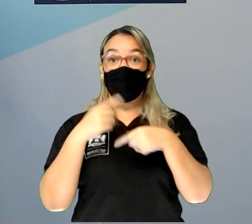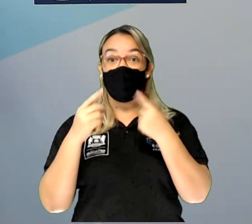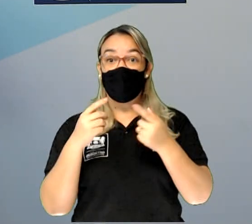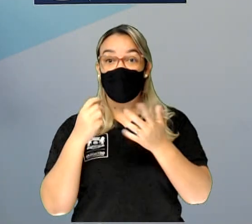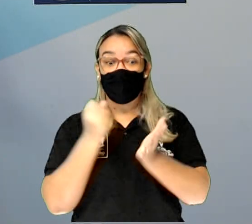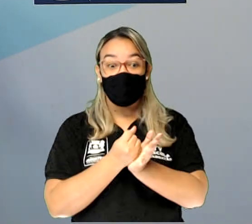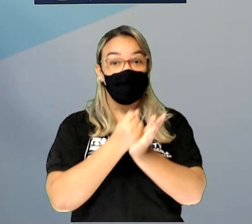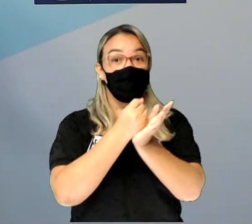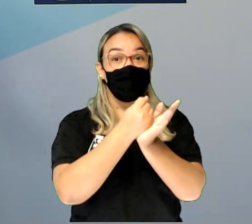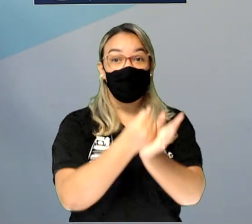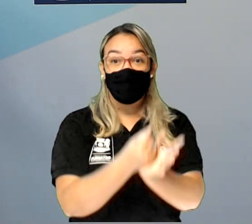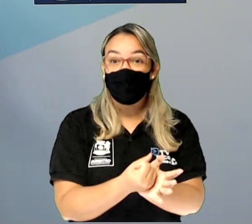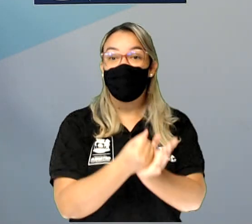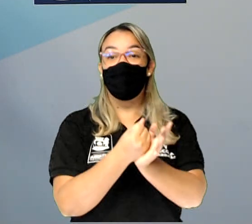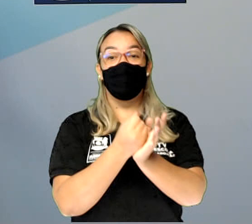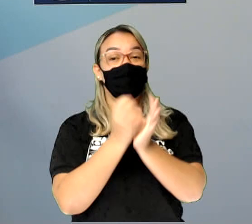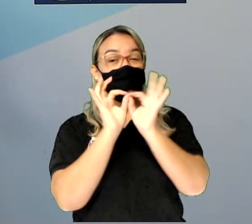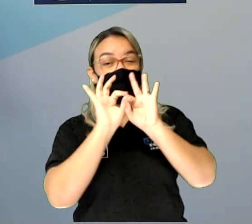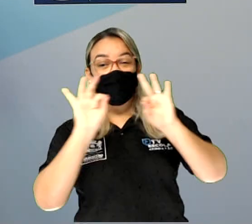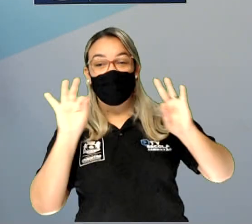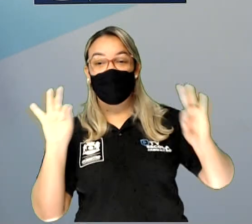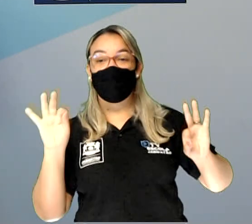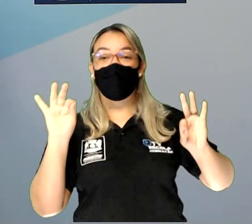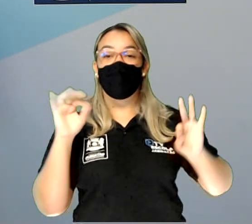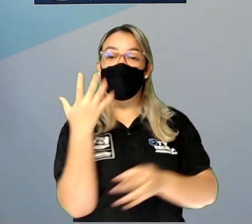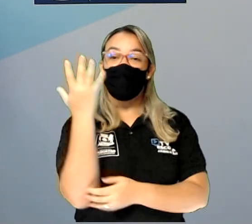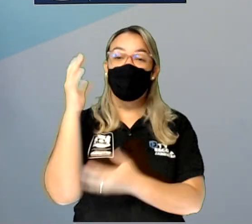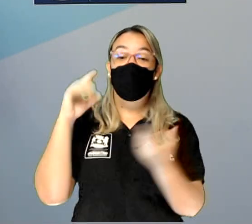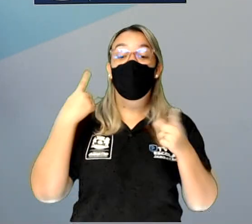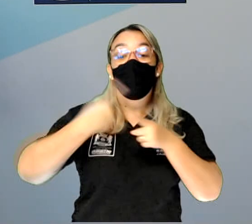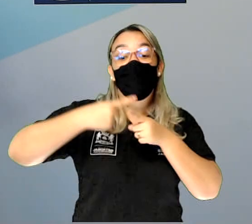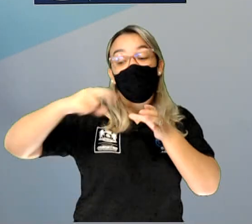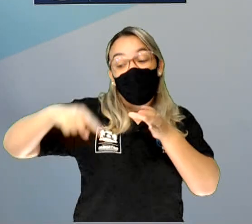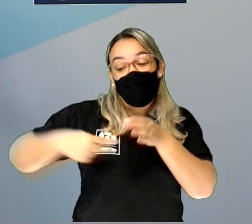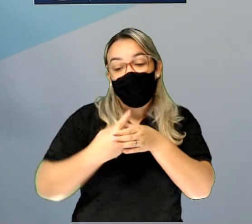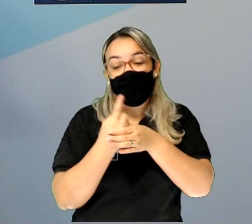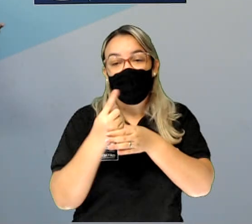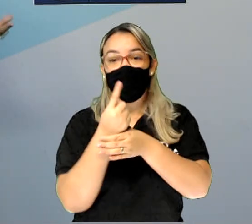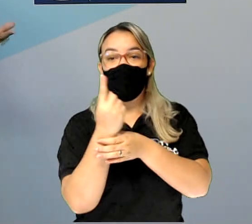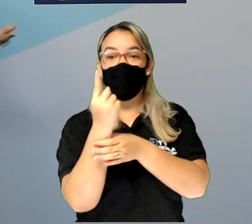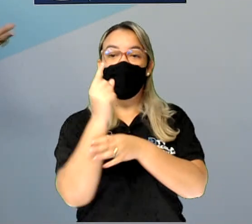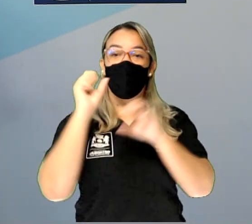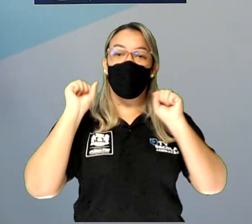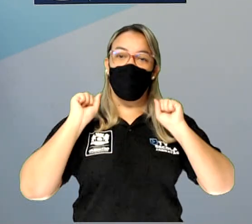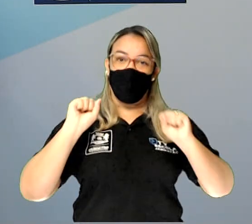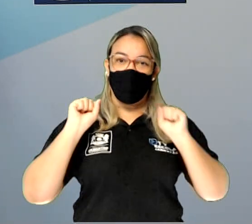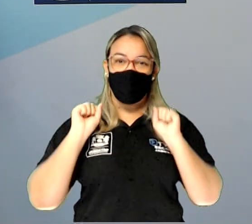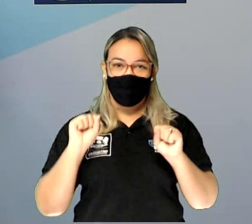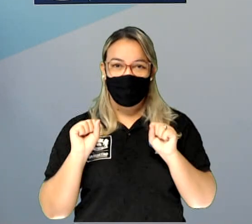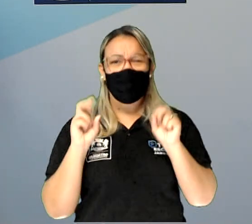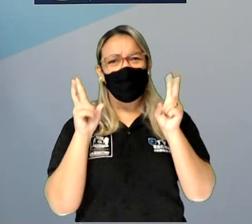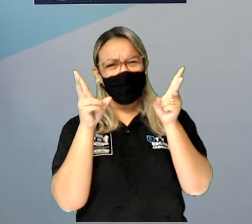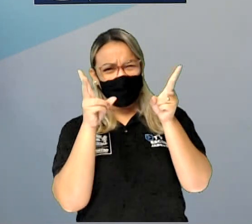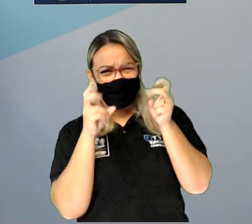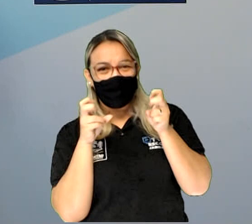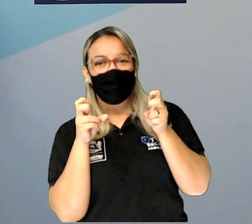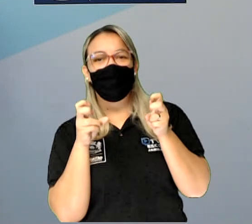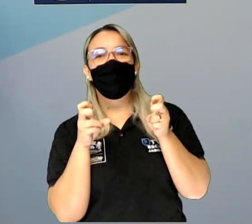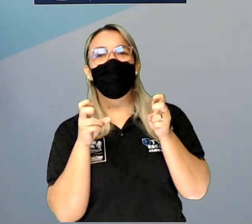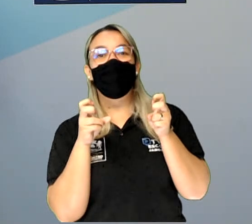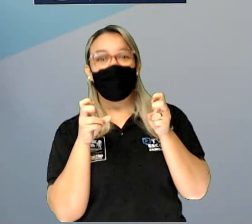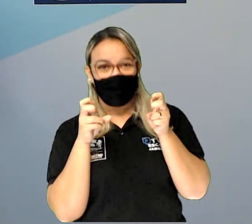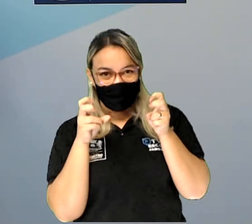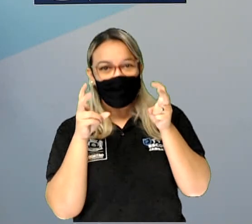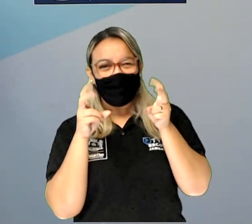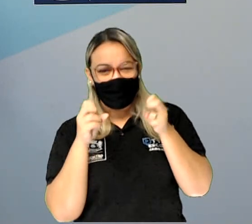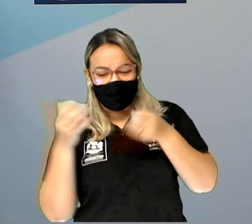bem incrível para a nossa natureza, porque aquela semente ela vai germinar ali. Tá vendo como é bacana